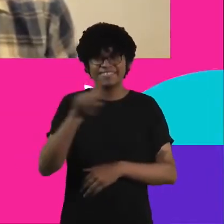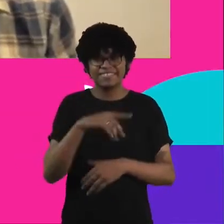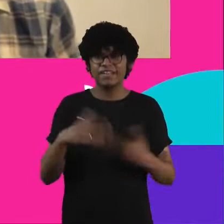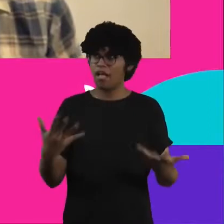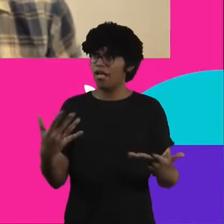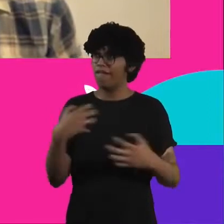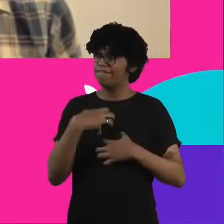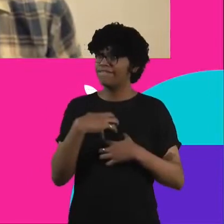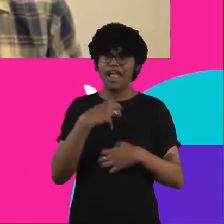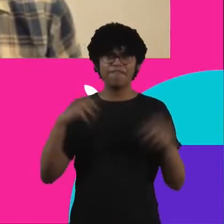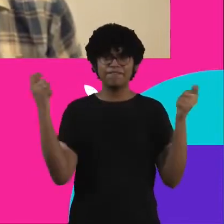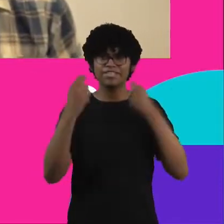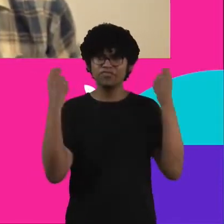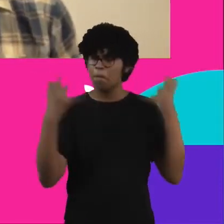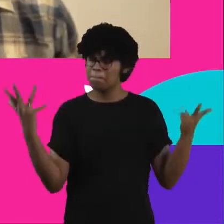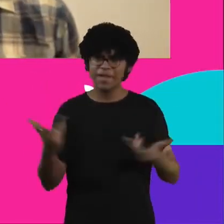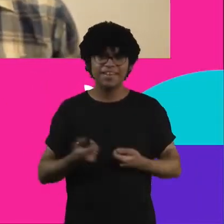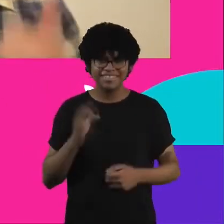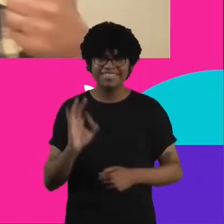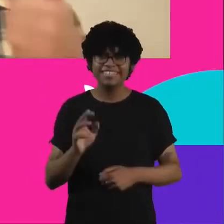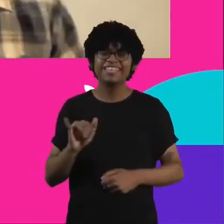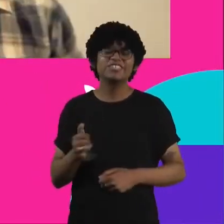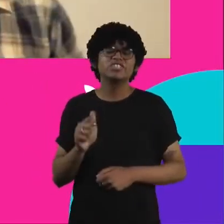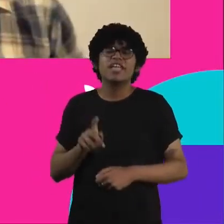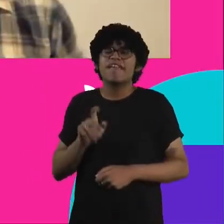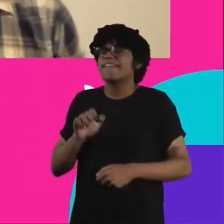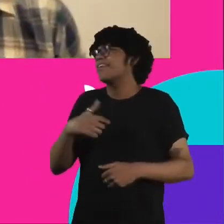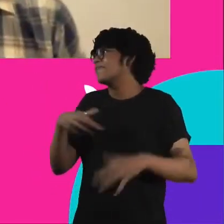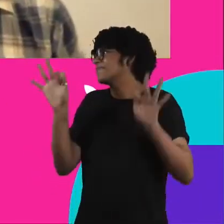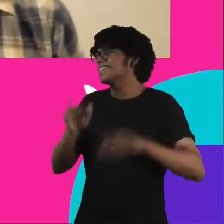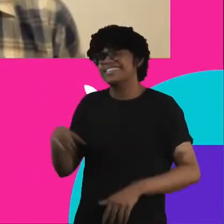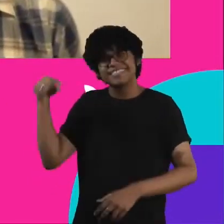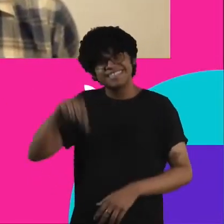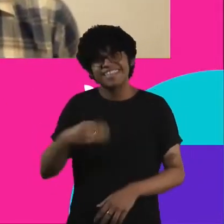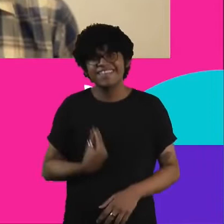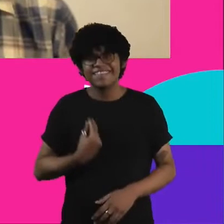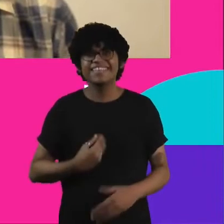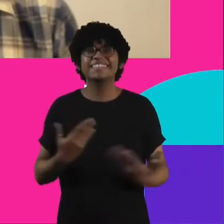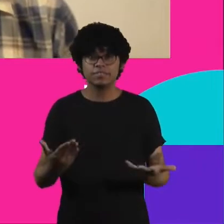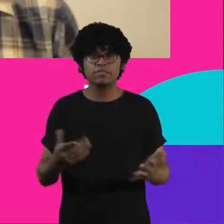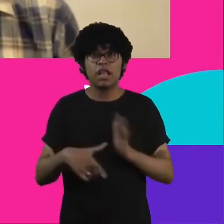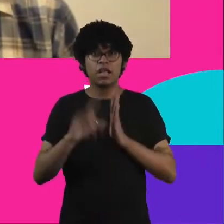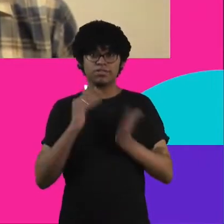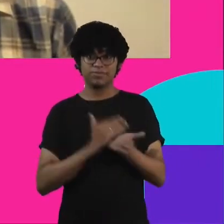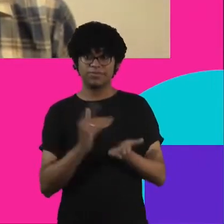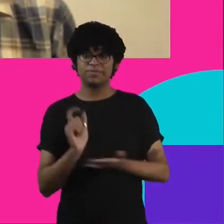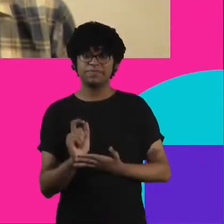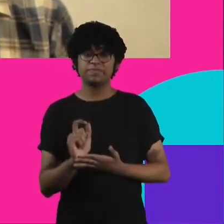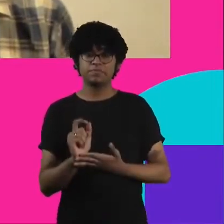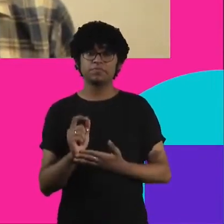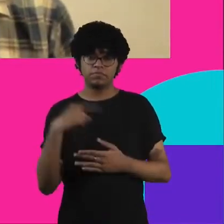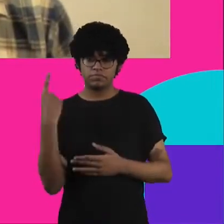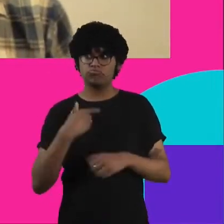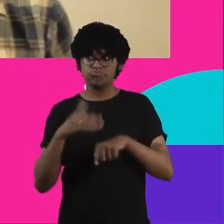Obrigada a todos. É um festival tão legal esse, né? Eu fico muito feliz, Jake, em estar com vocês. Antes